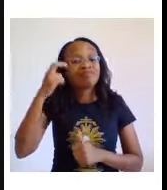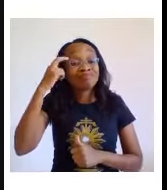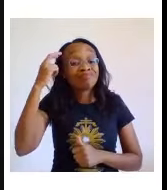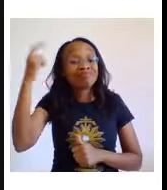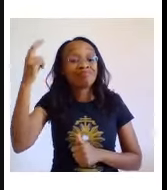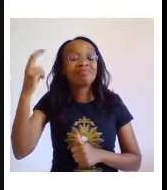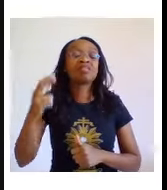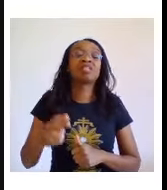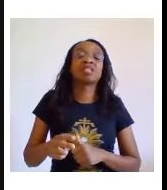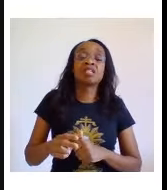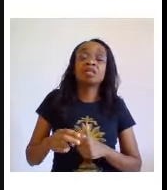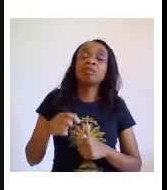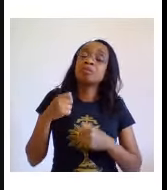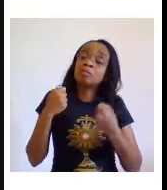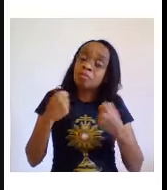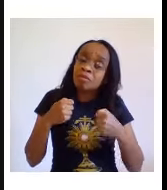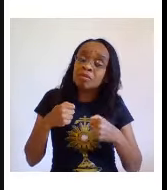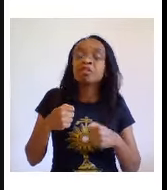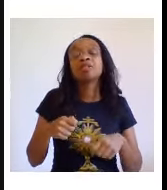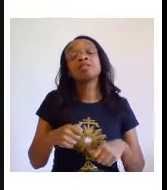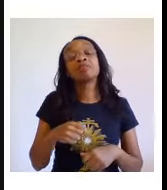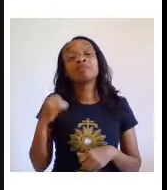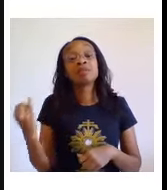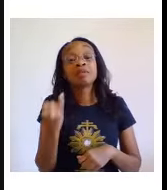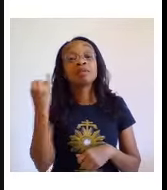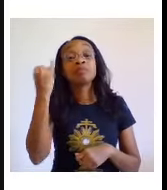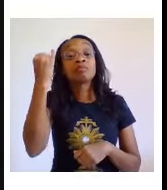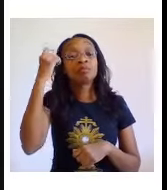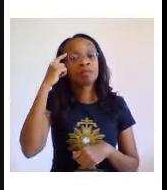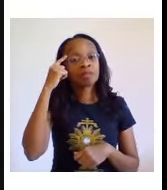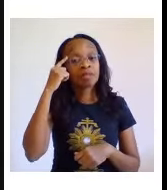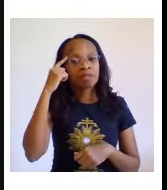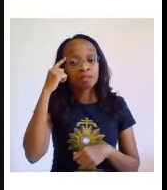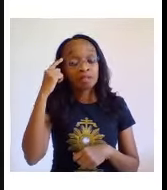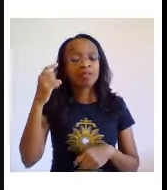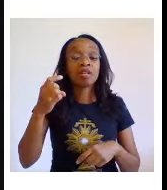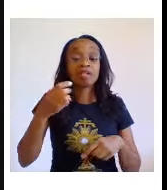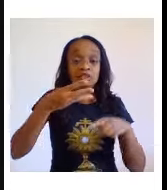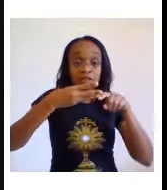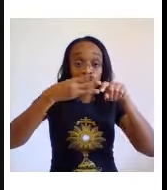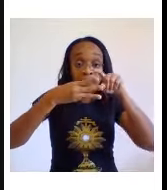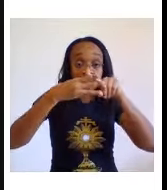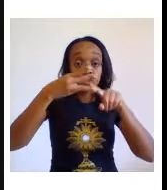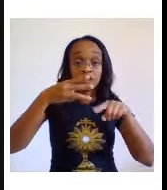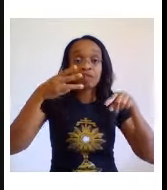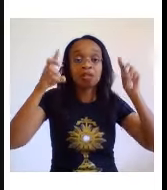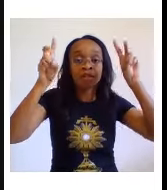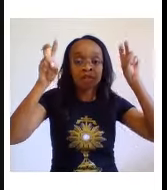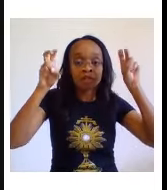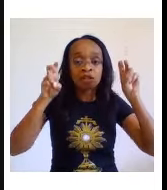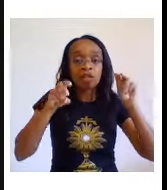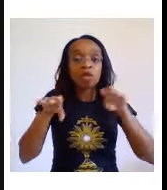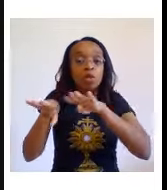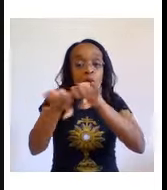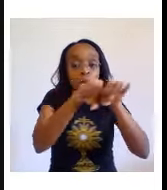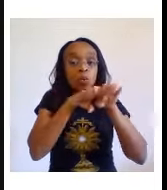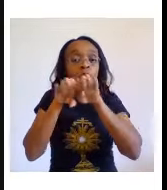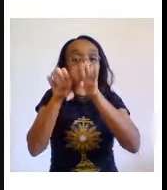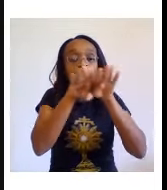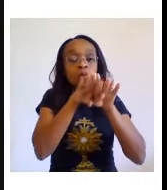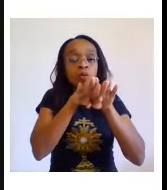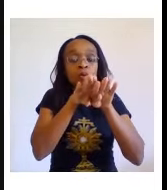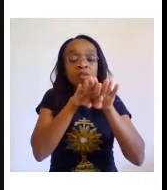intelectual também. Então, é fundamental a gente pensar nesses três aspectos, na questão da igualdade, da equidade e da